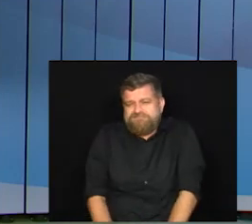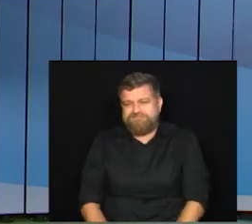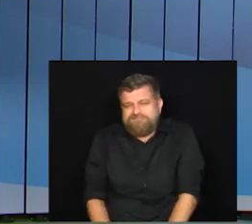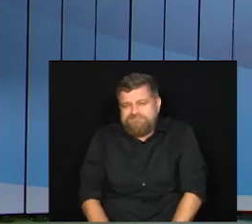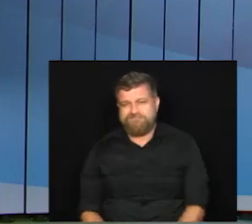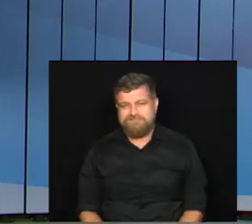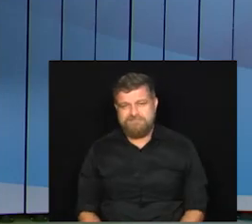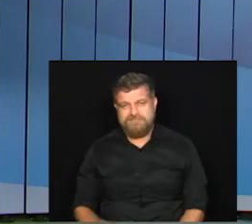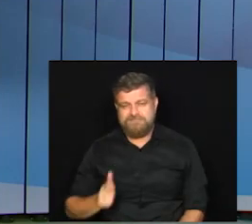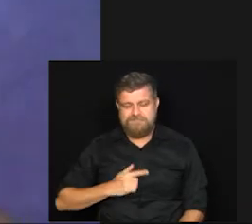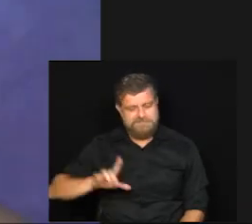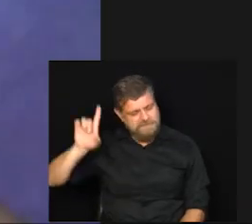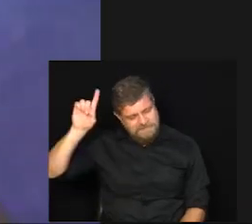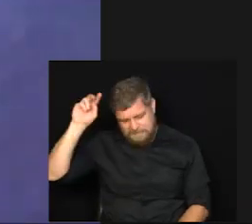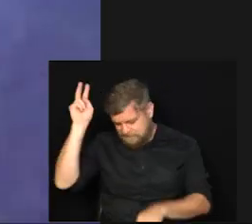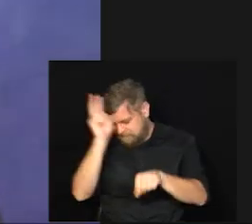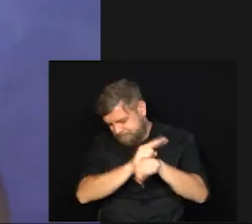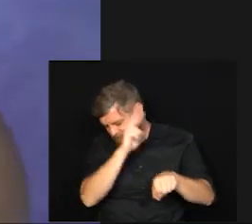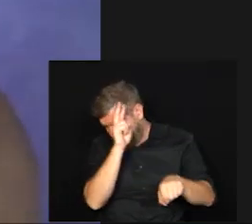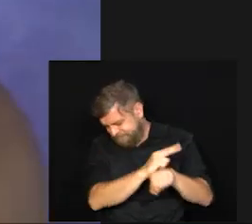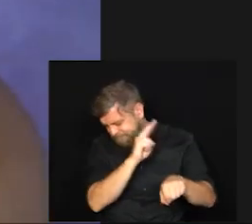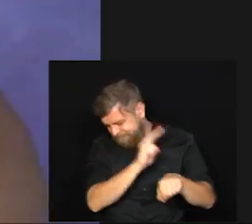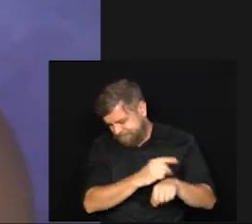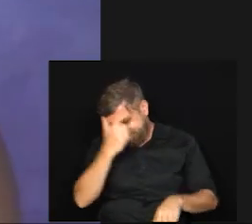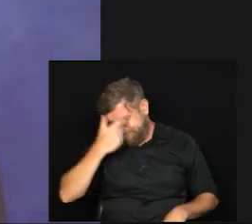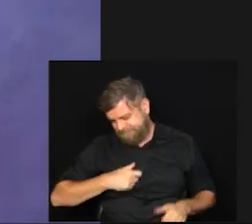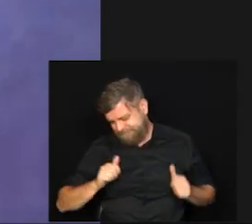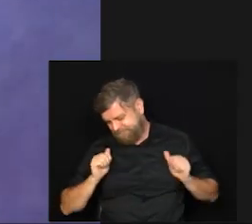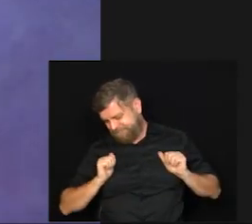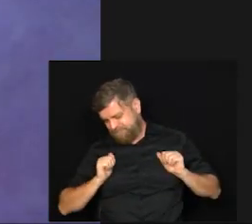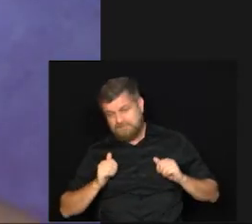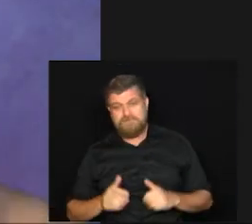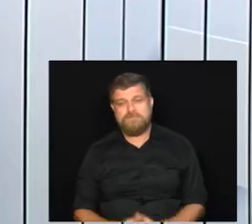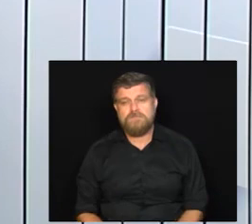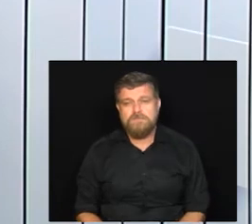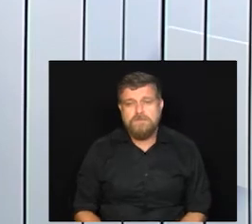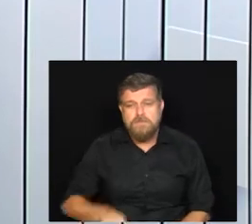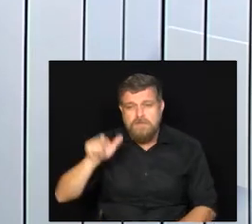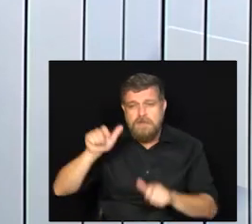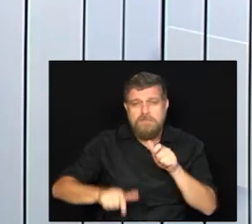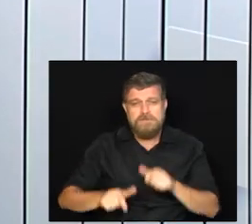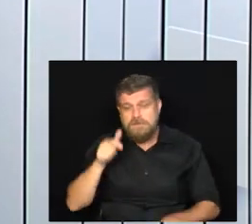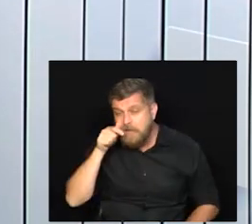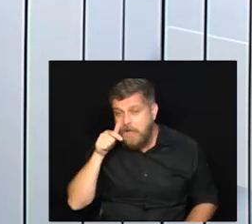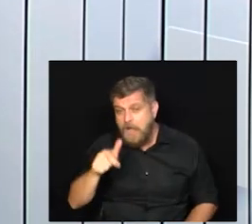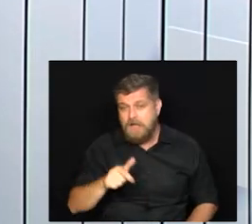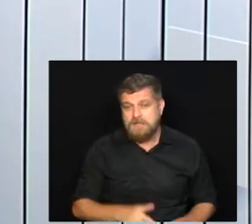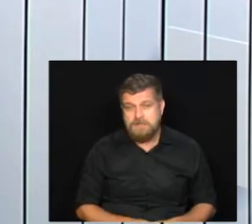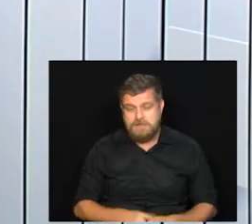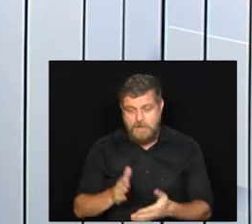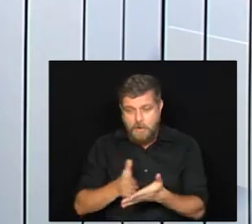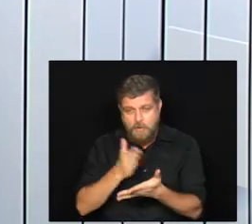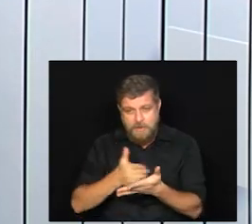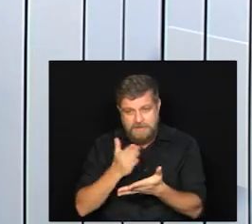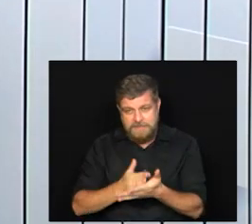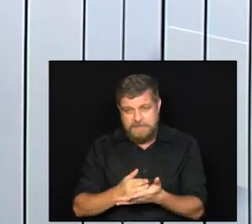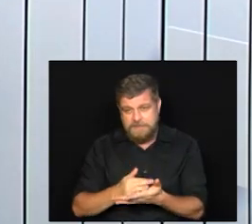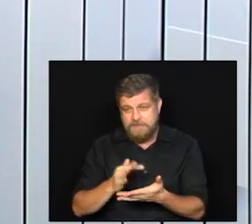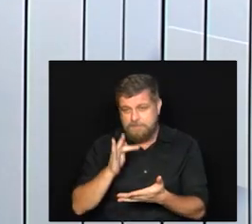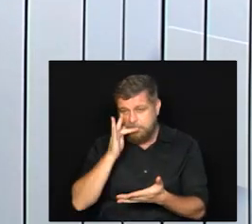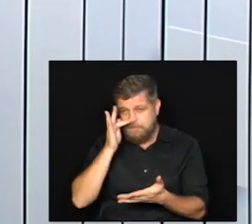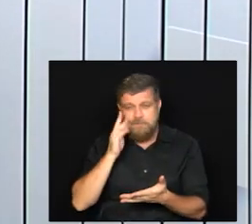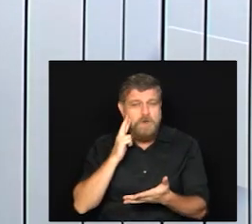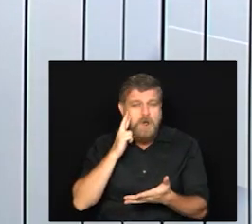vem lá do alto, não é de mim, não. Welly, para quem se interessou o livro A Revolução das Rosas, como é que faz